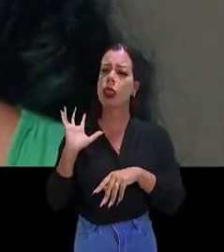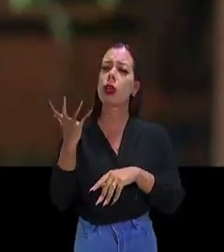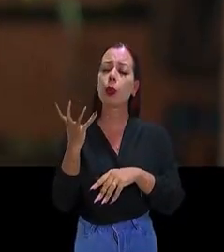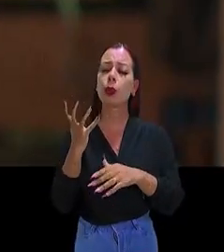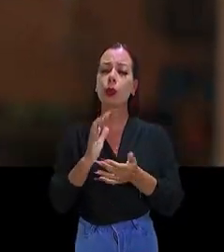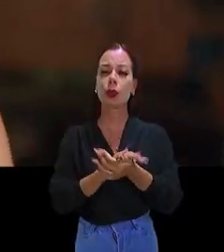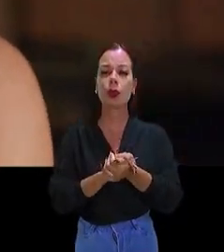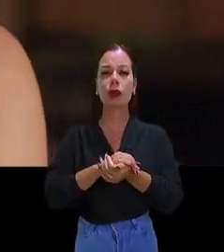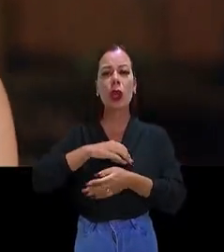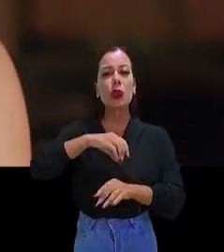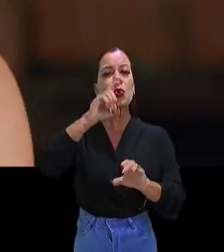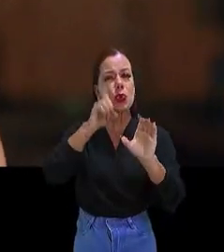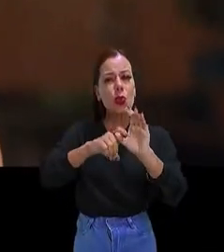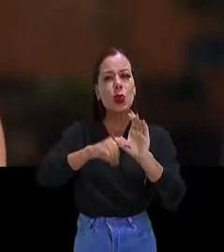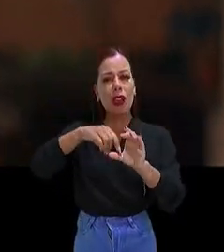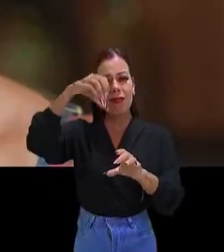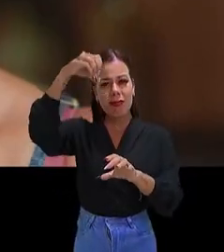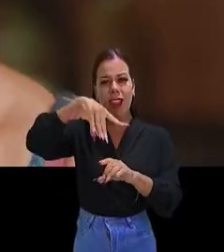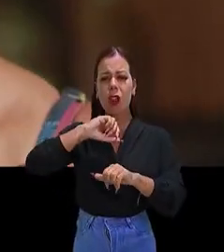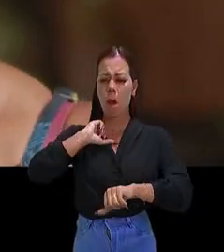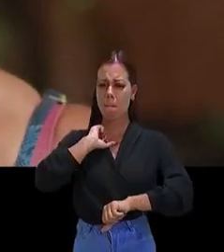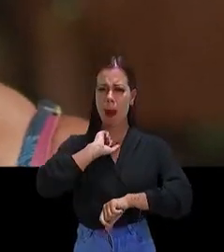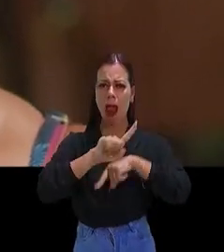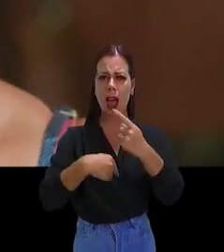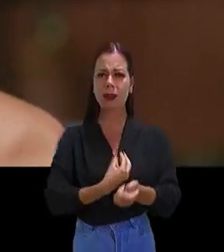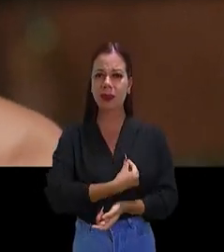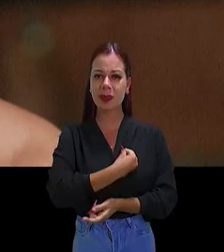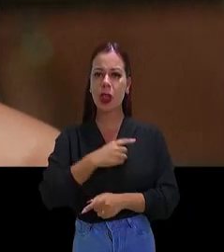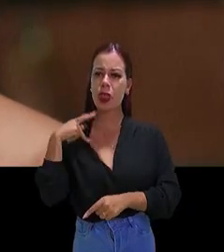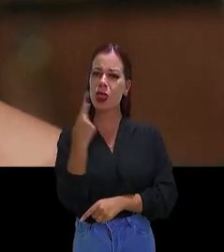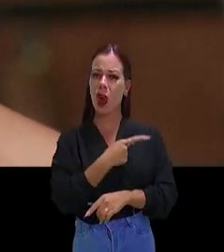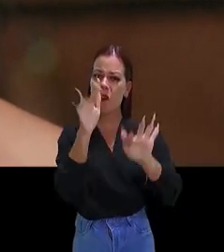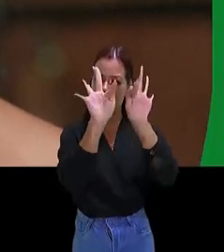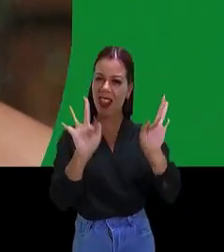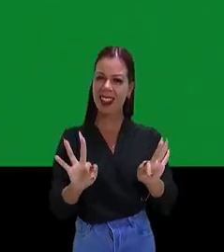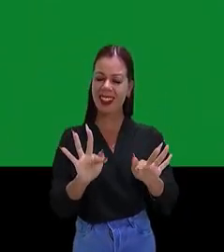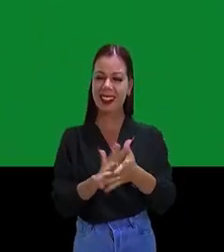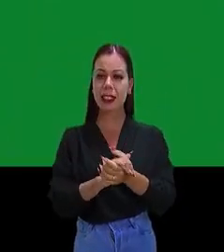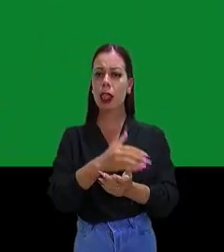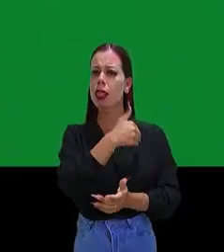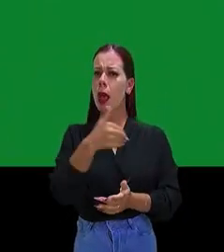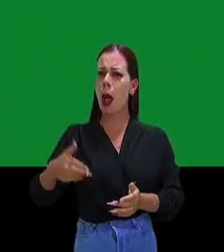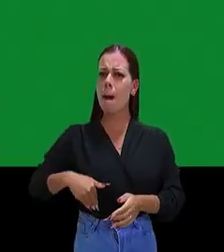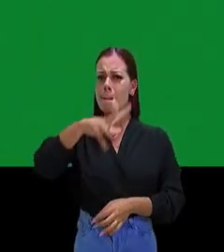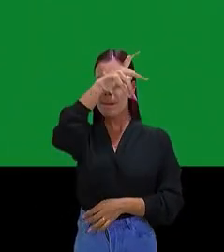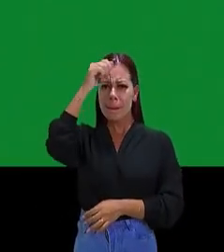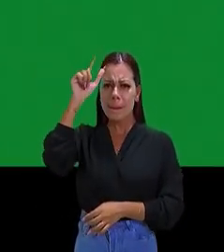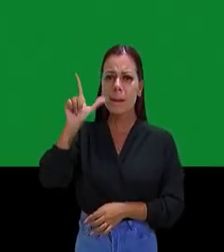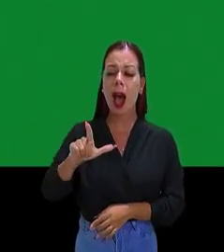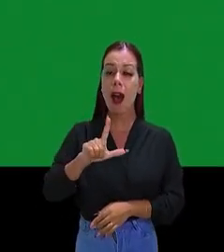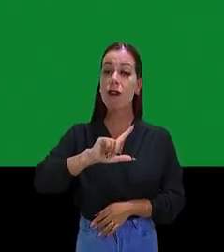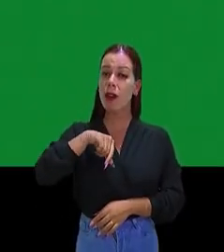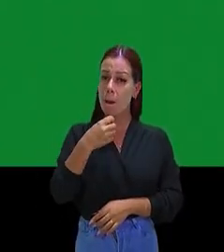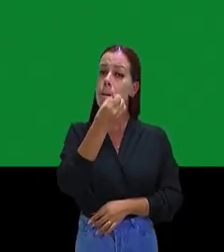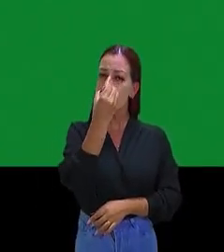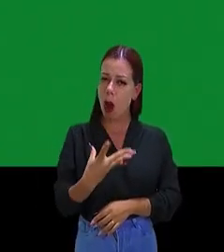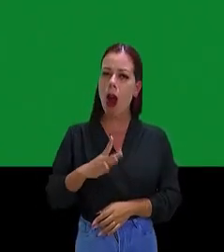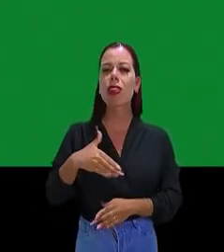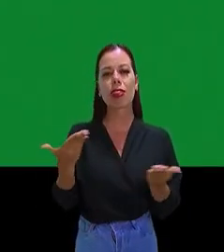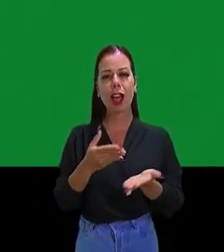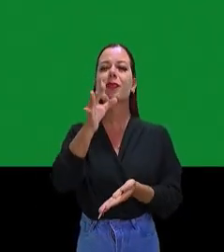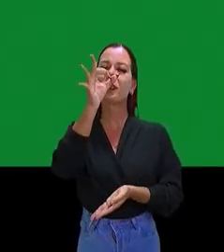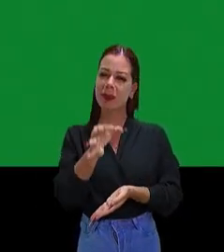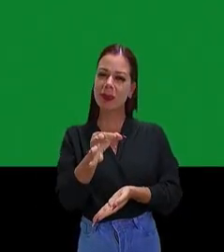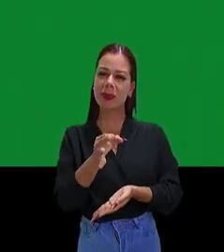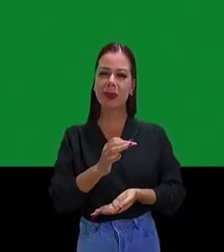aconteceu. O Luz Zero mudou nossa vida. Estamos muito felizes. Governo de Mato Grosso do Sul. Fazer bem feito